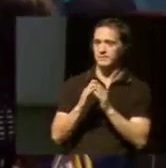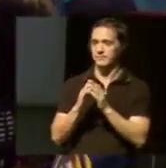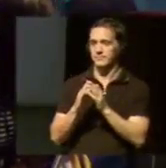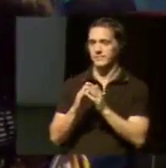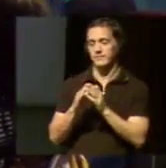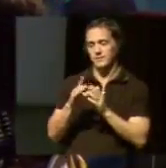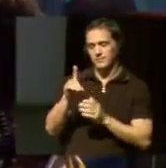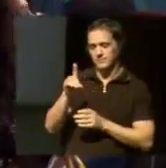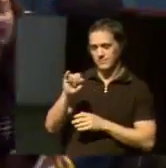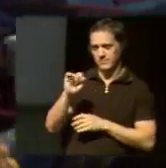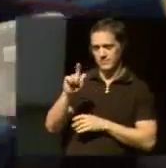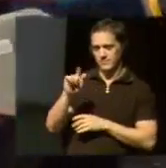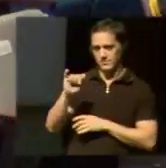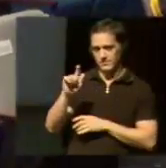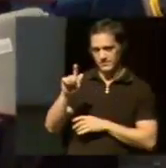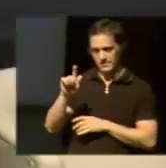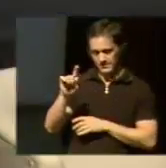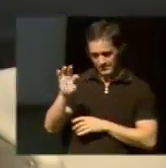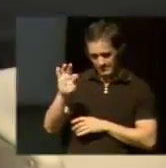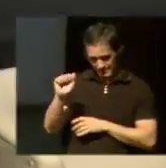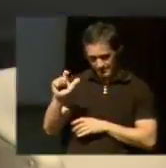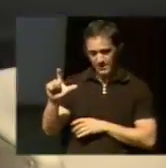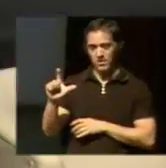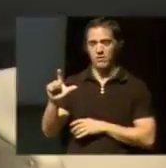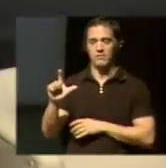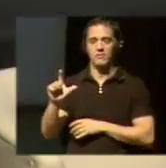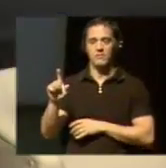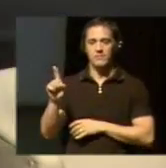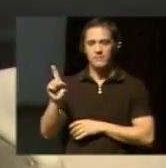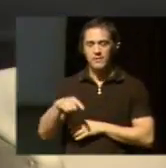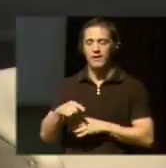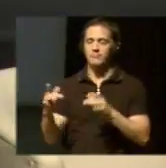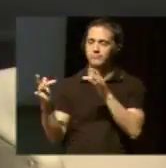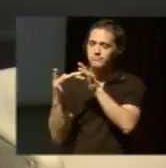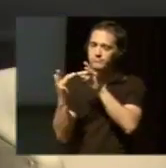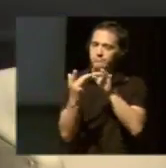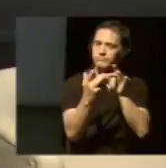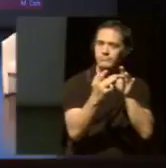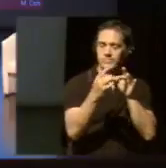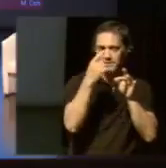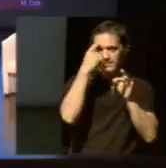de pretexto para as pessoas se encontrarem pessoalmente.